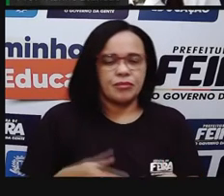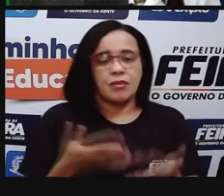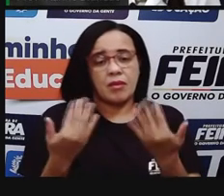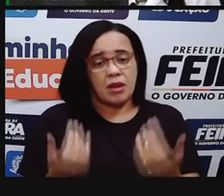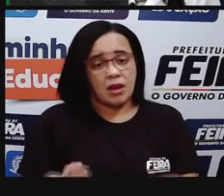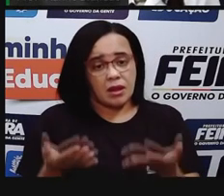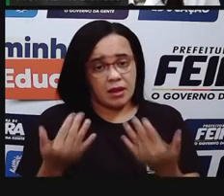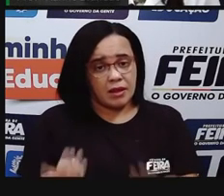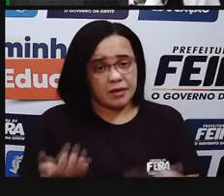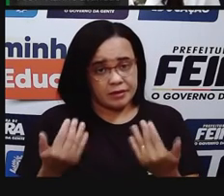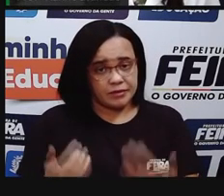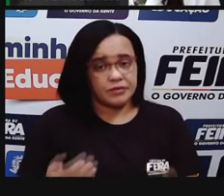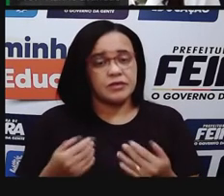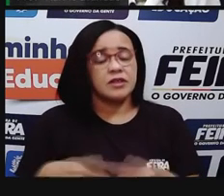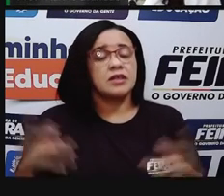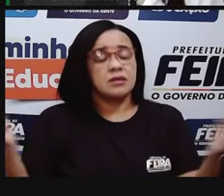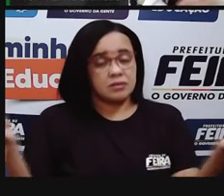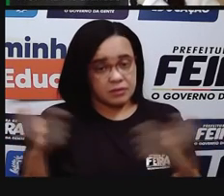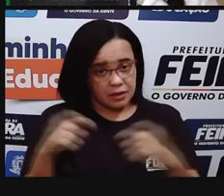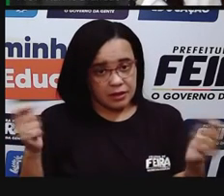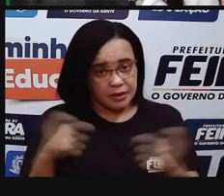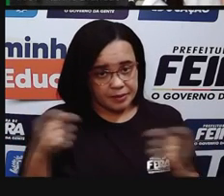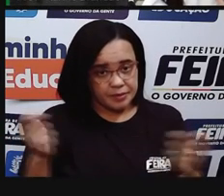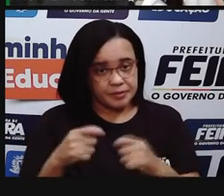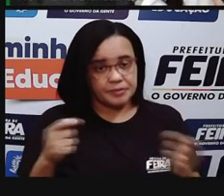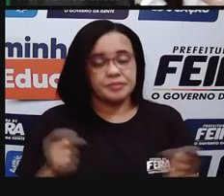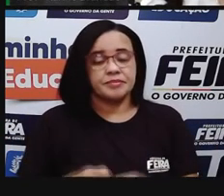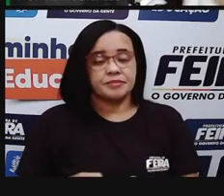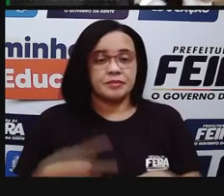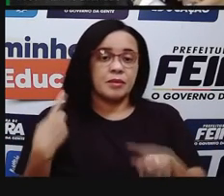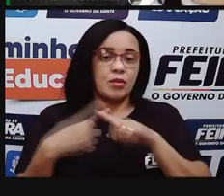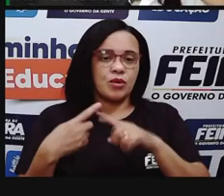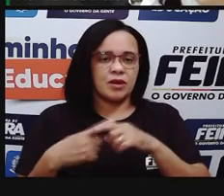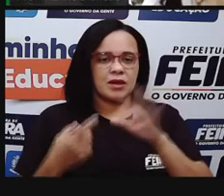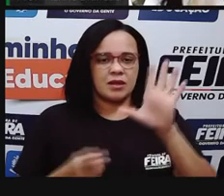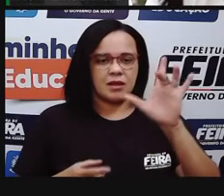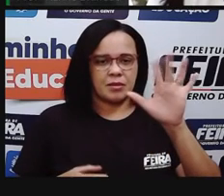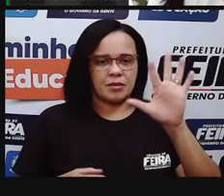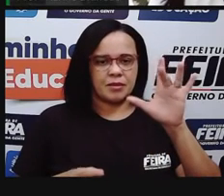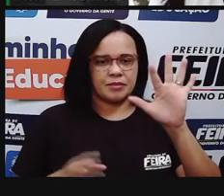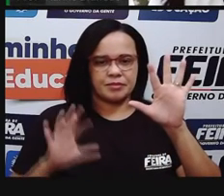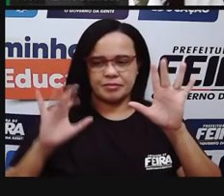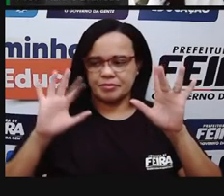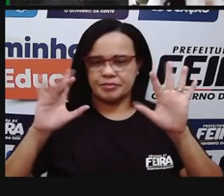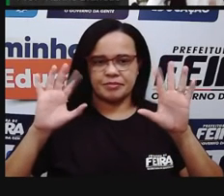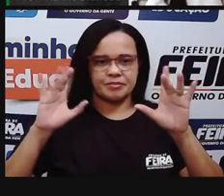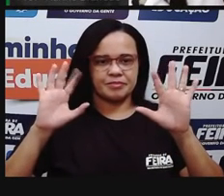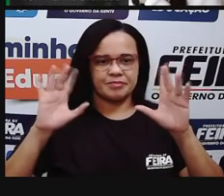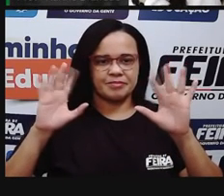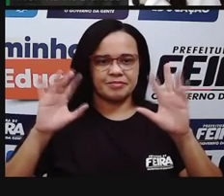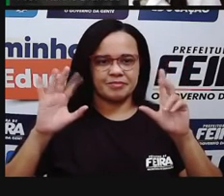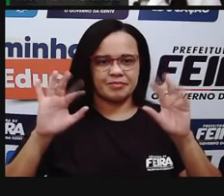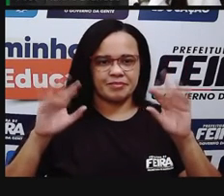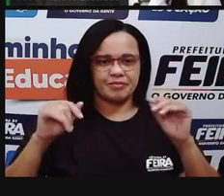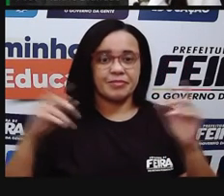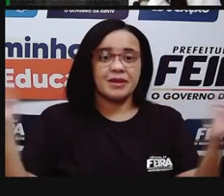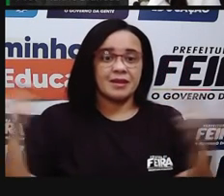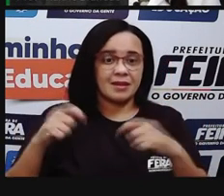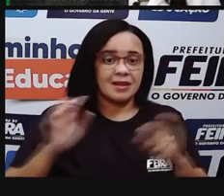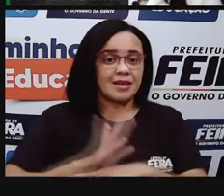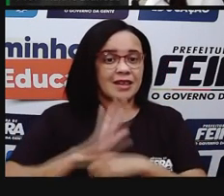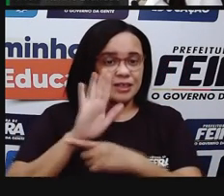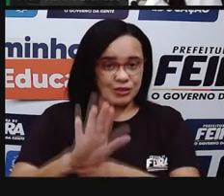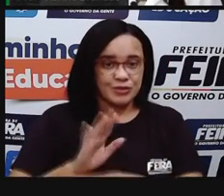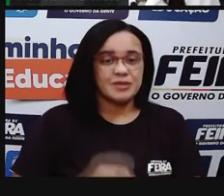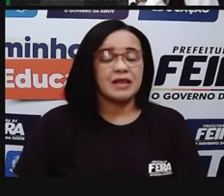desenvolvimento, então, desse nosso movimento nas mãos, tá? Uma precisão maior do que outros animais,